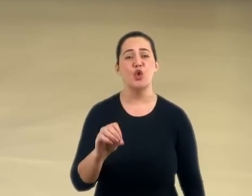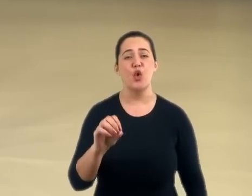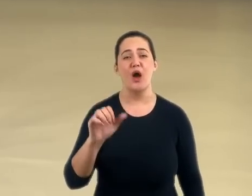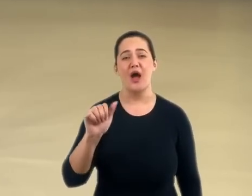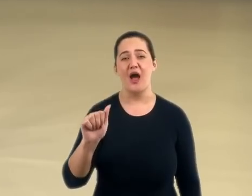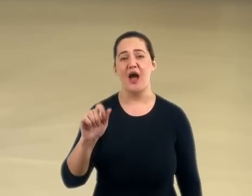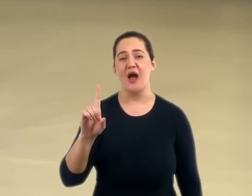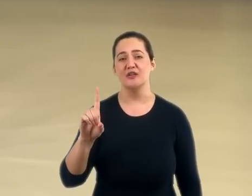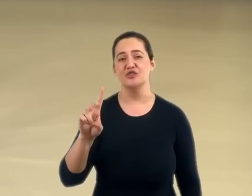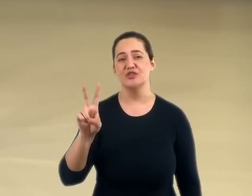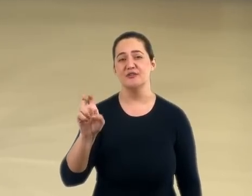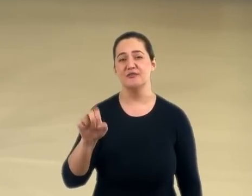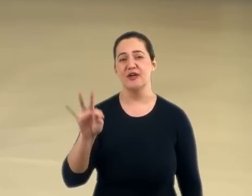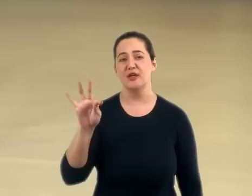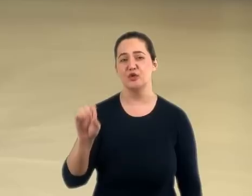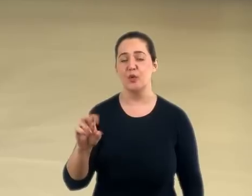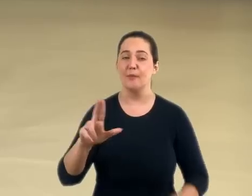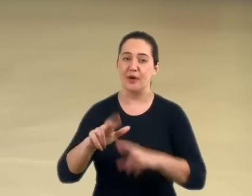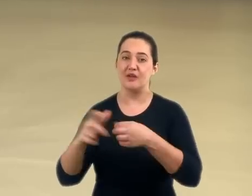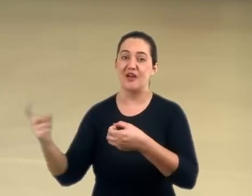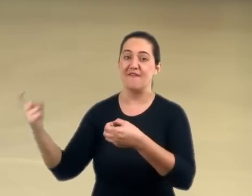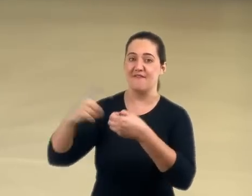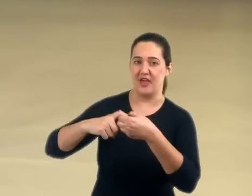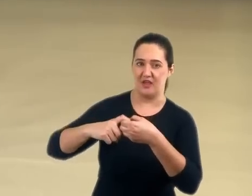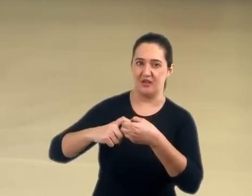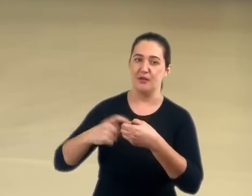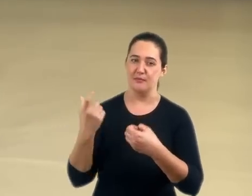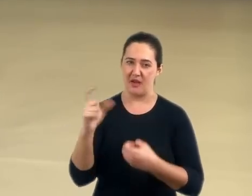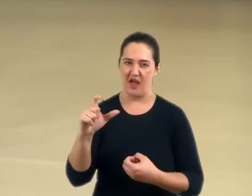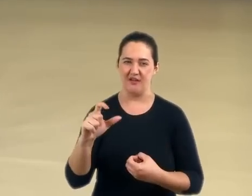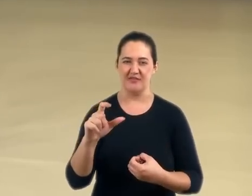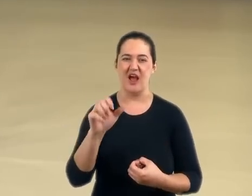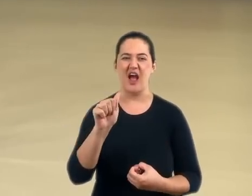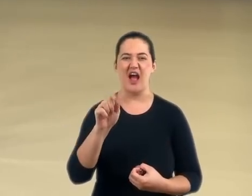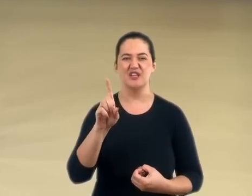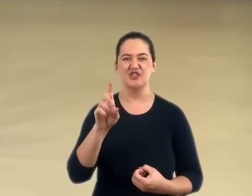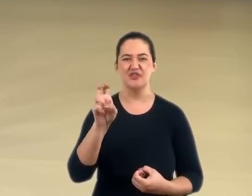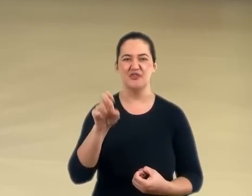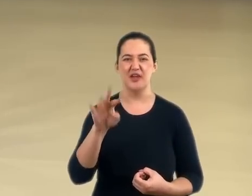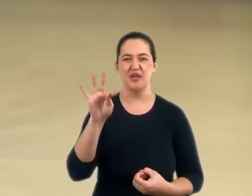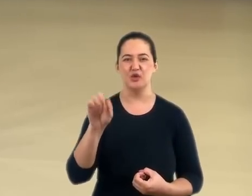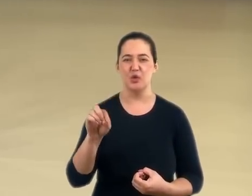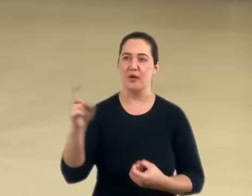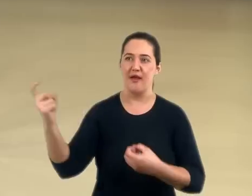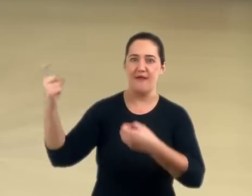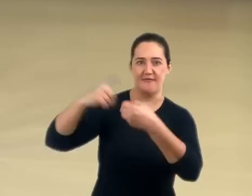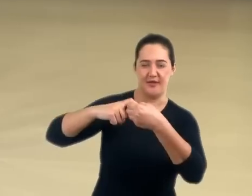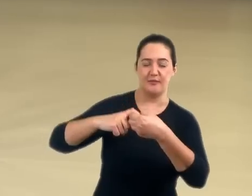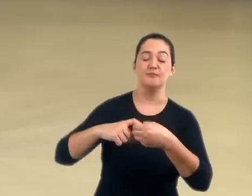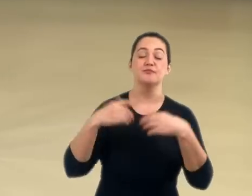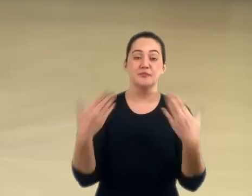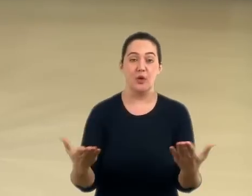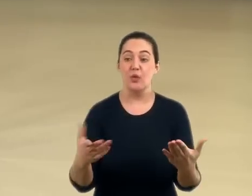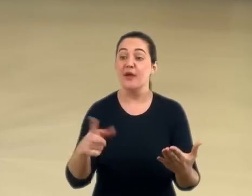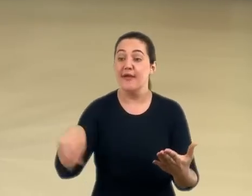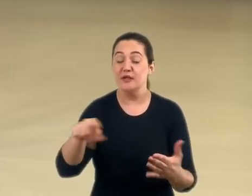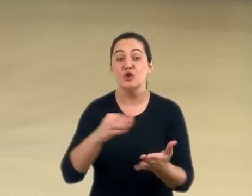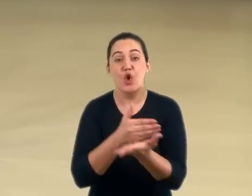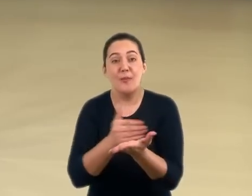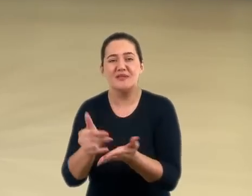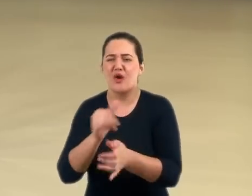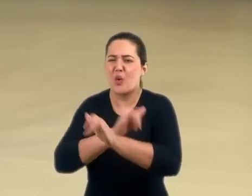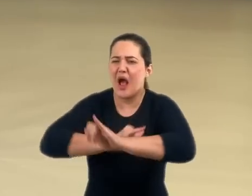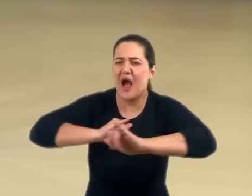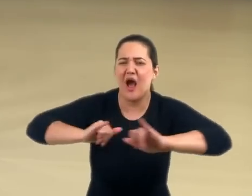na volta literal de Jesus. E eles trabalharam, então, para alertar a todos sobre o fim do mundo que